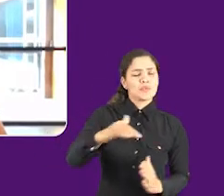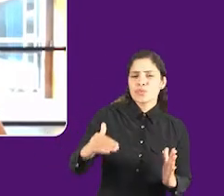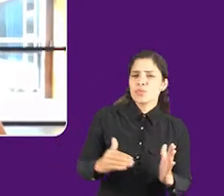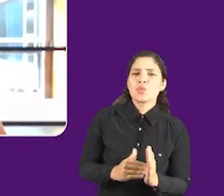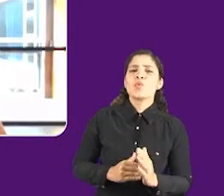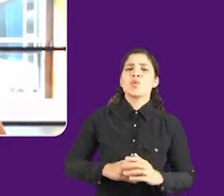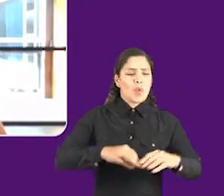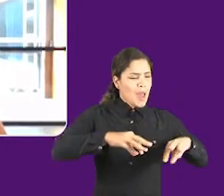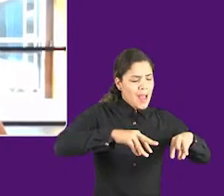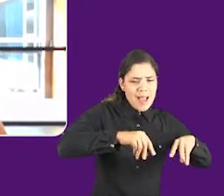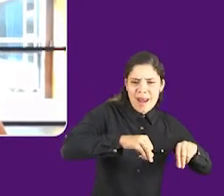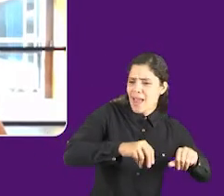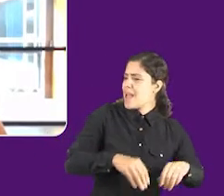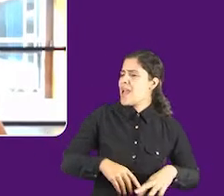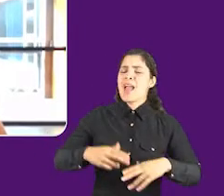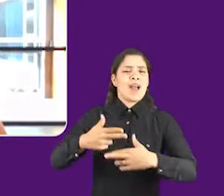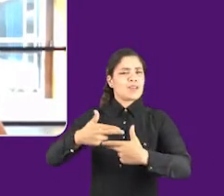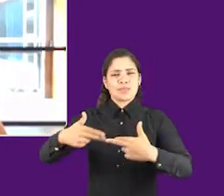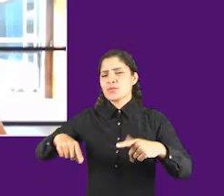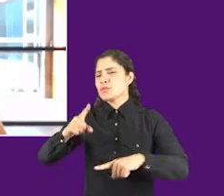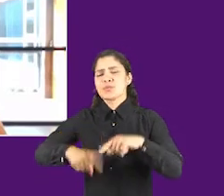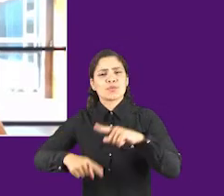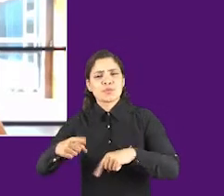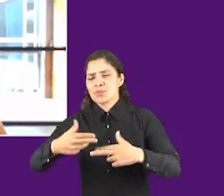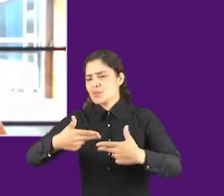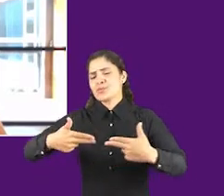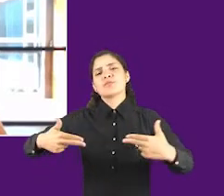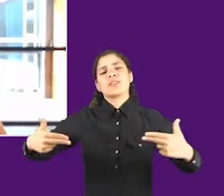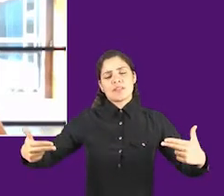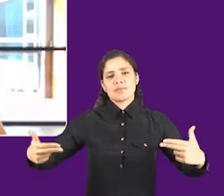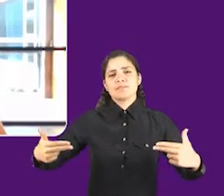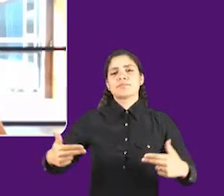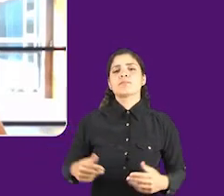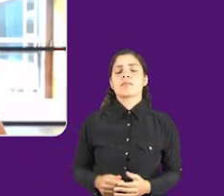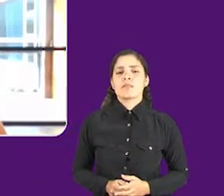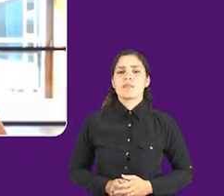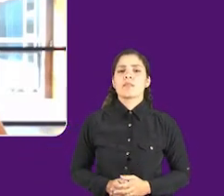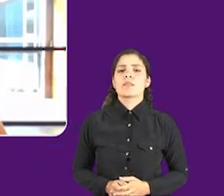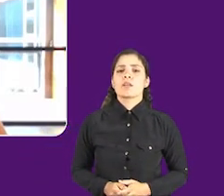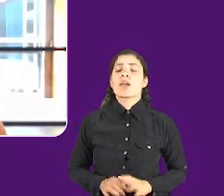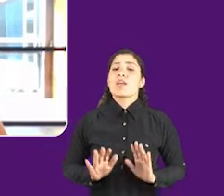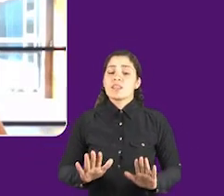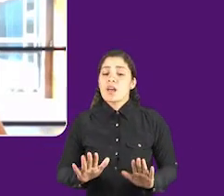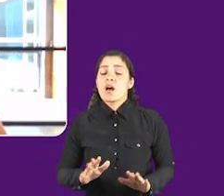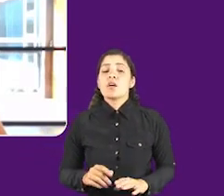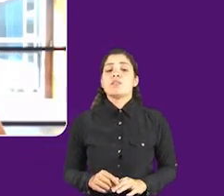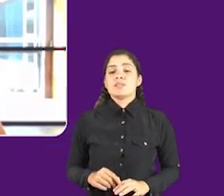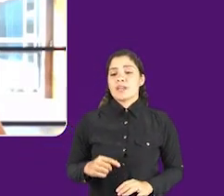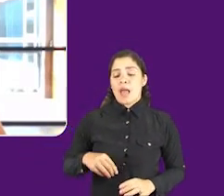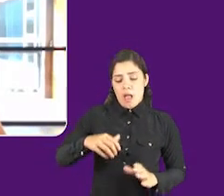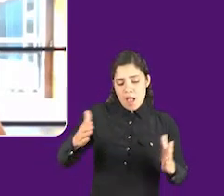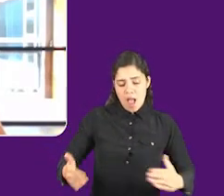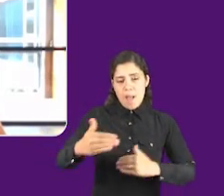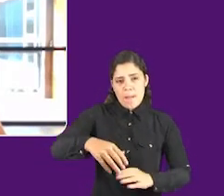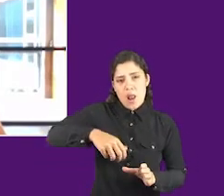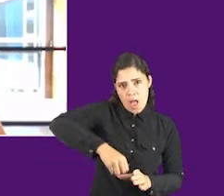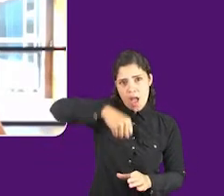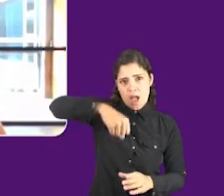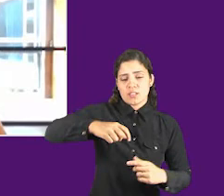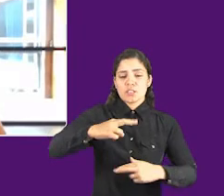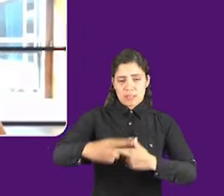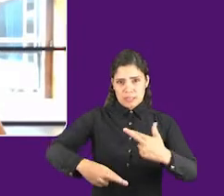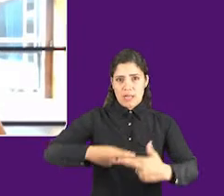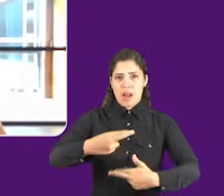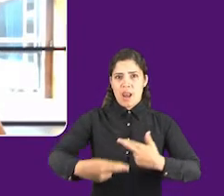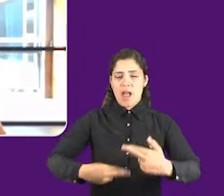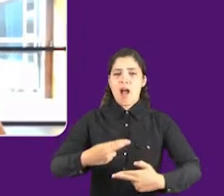em particular verbos então é e esse aqui estão da embalagem reciclável não foi o quê meu projeto